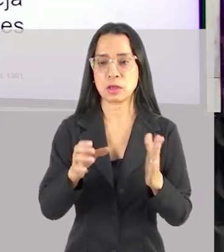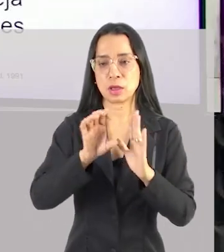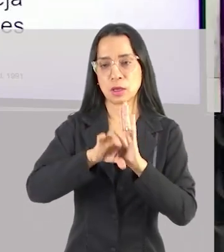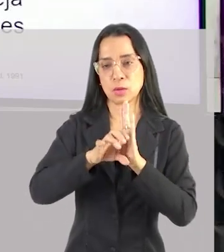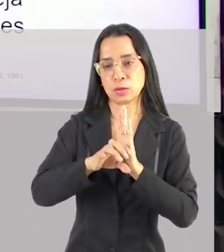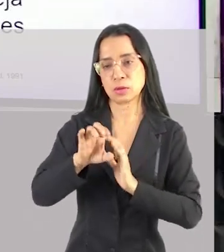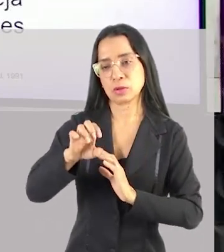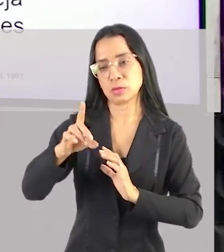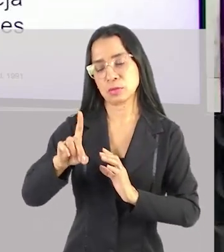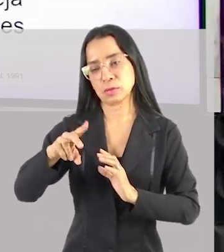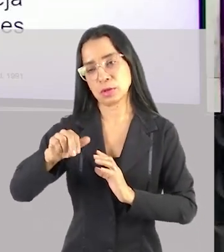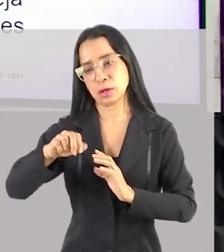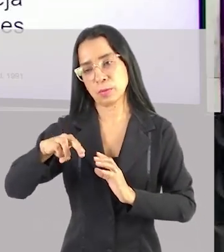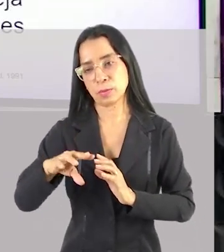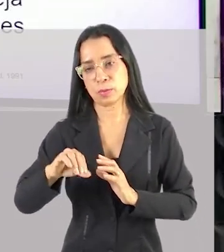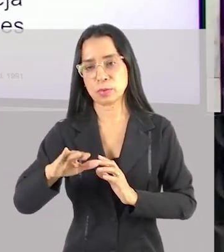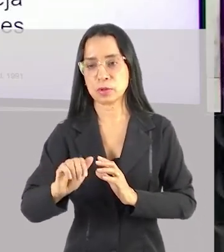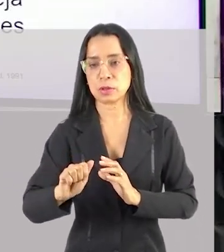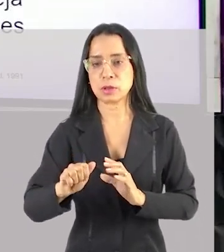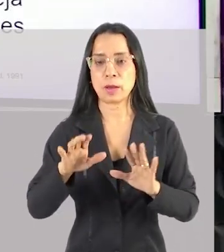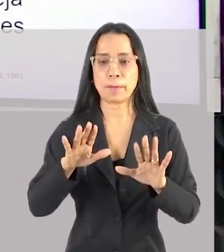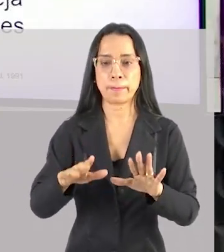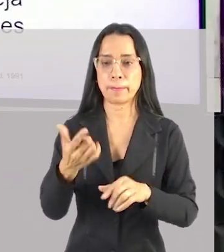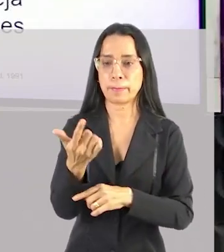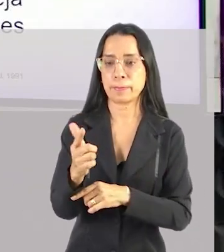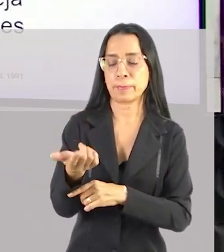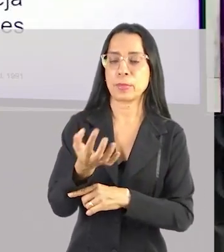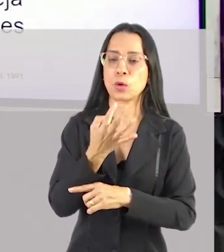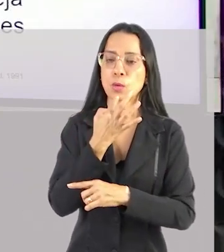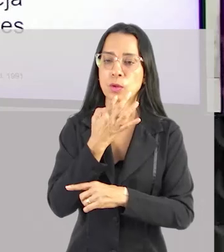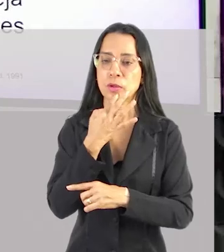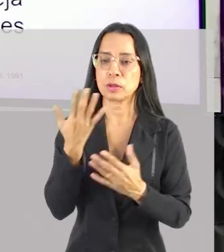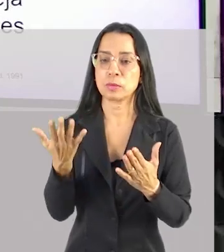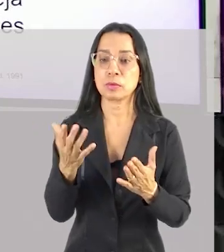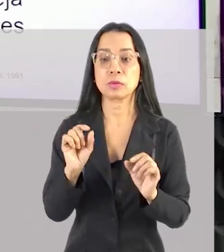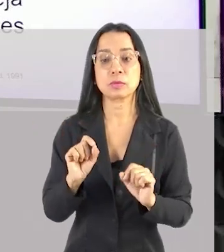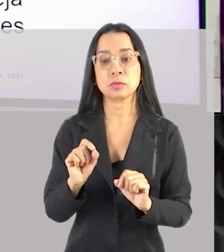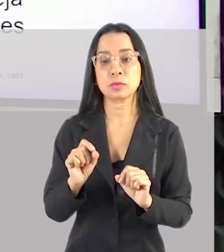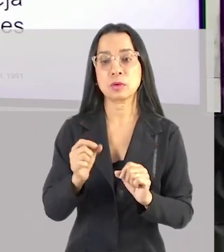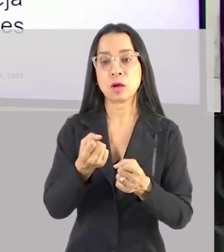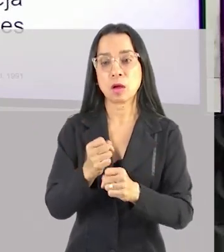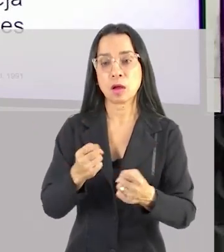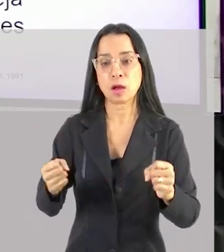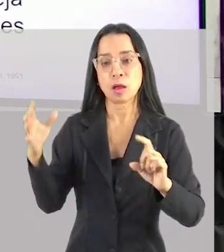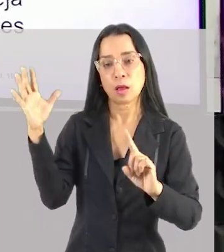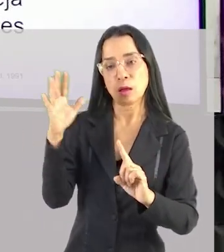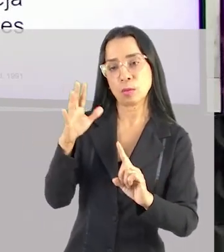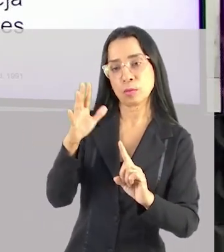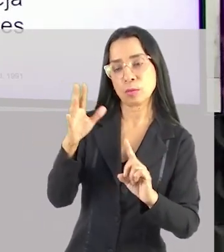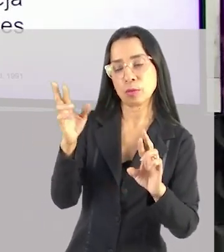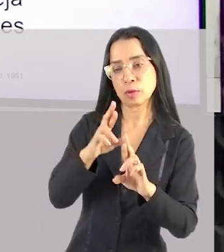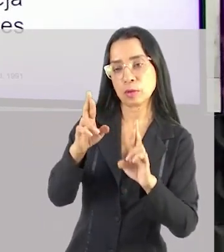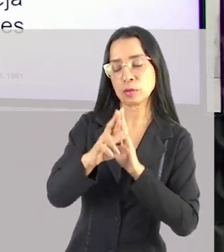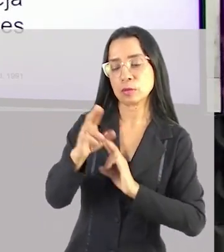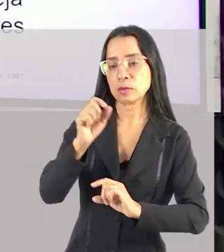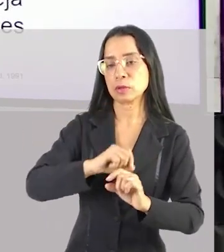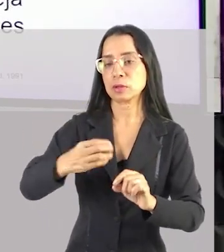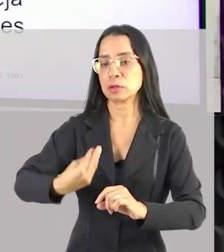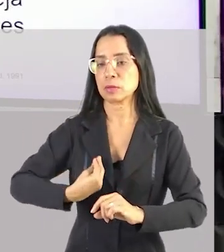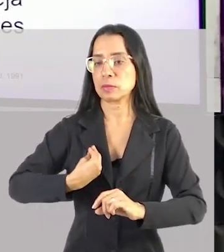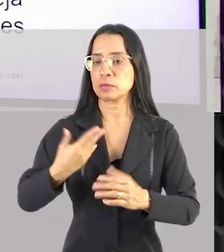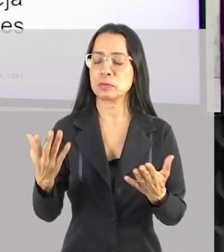de eudaimonia. Mas não terá o conhecimento, porventura, grande influência sobre essa